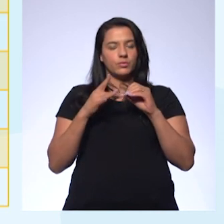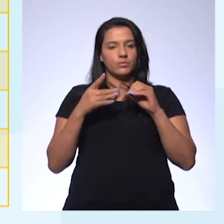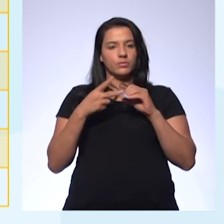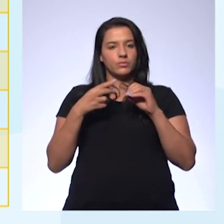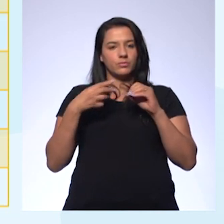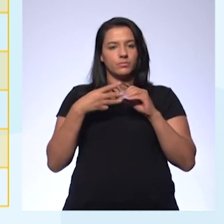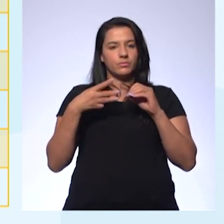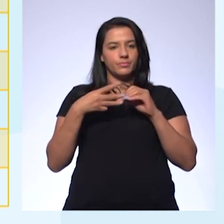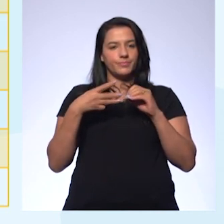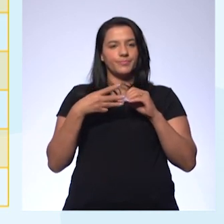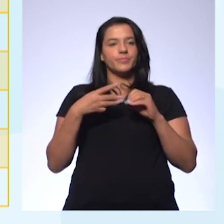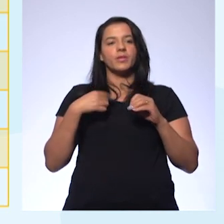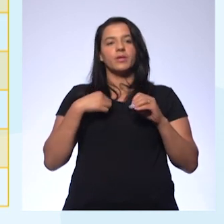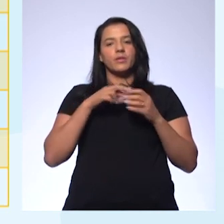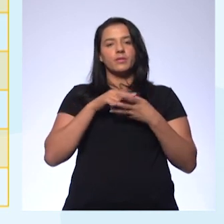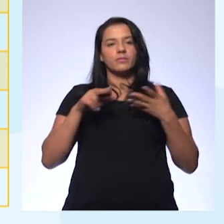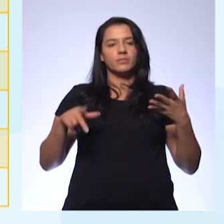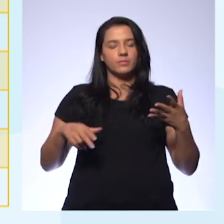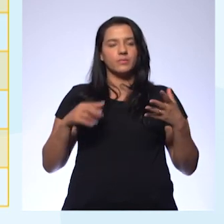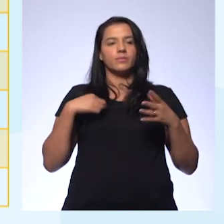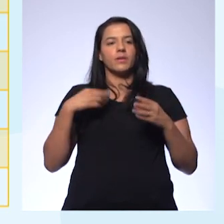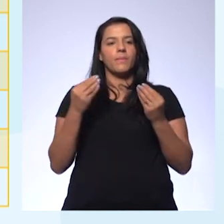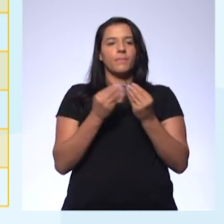mesma forma molecular, que é